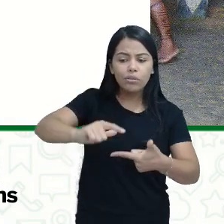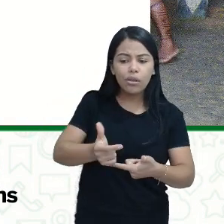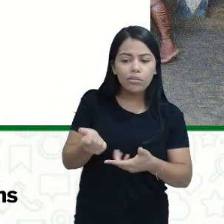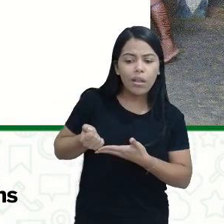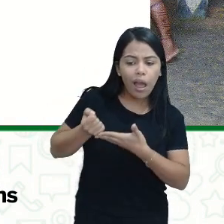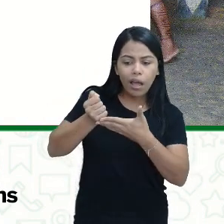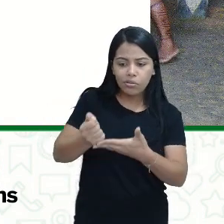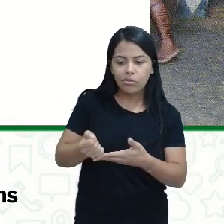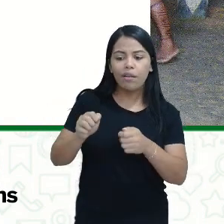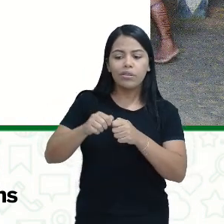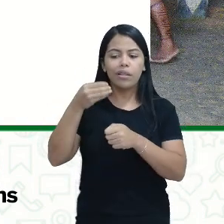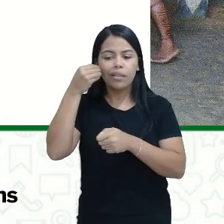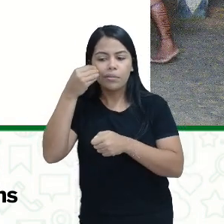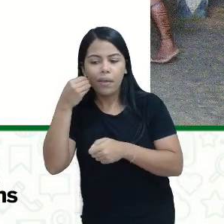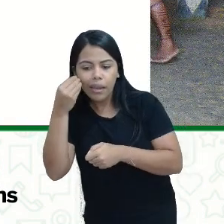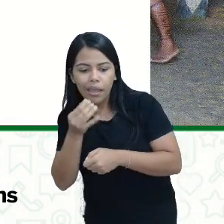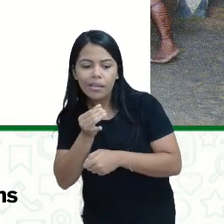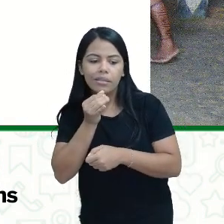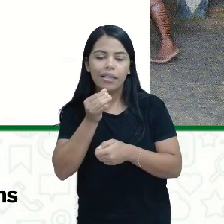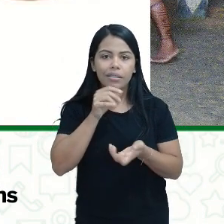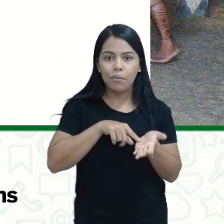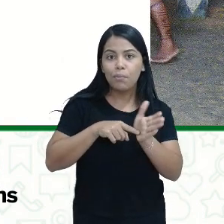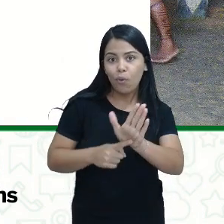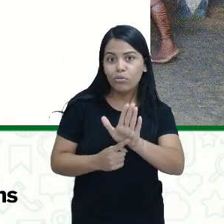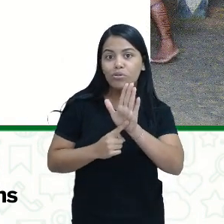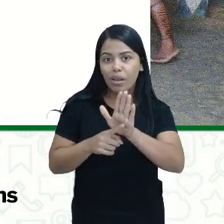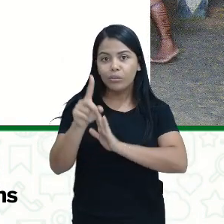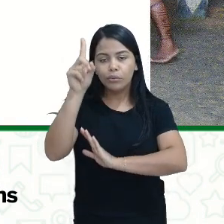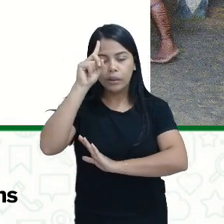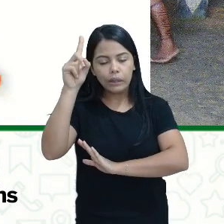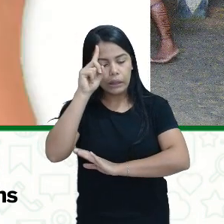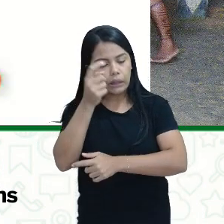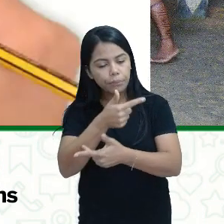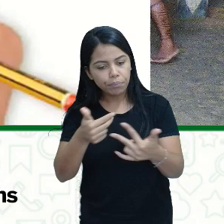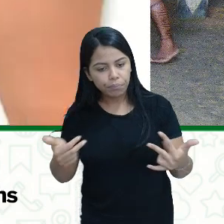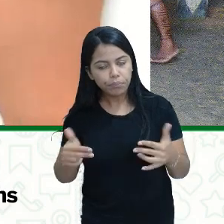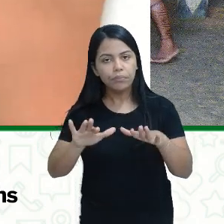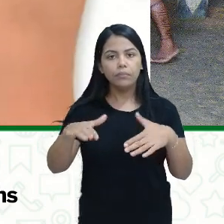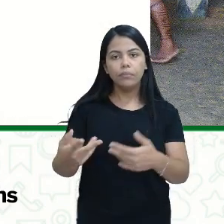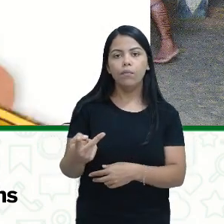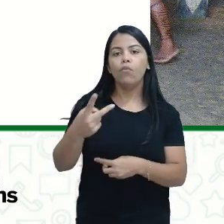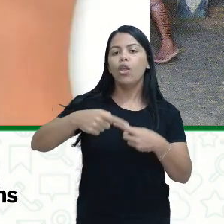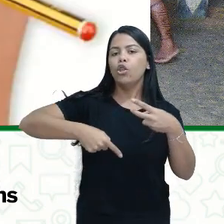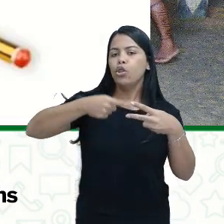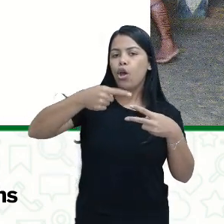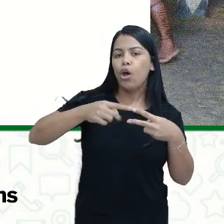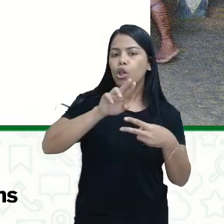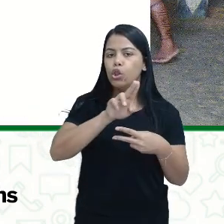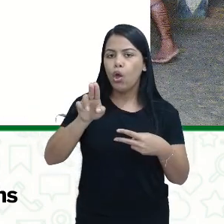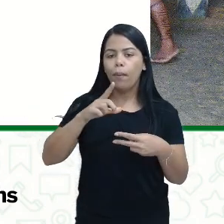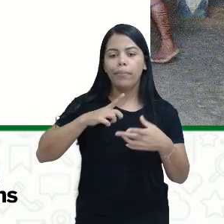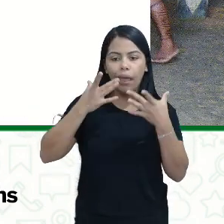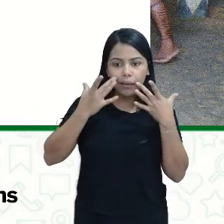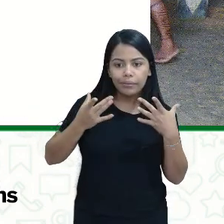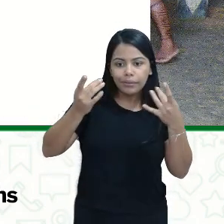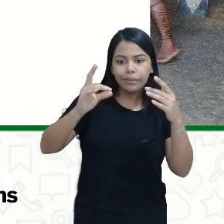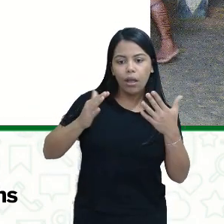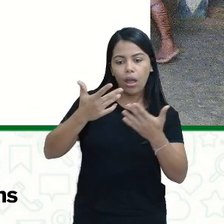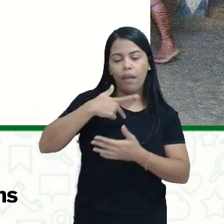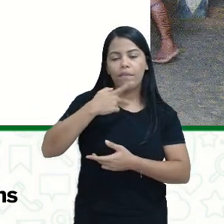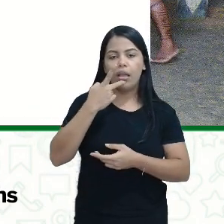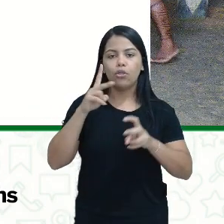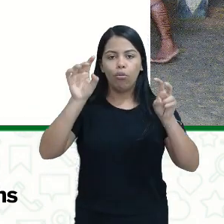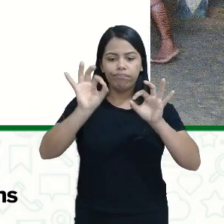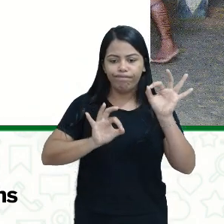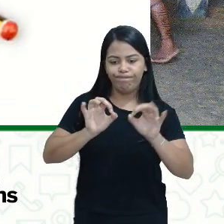que cada um era responsável por apresentar no seu dia a dia. Dois nomes se destacam quando falamos sobre organização